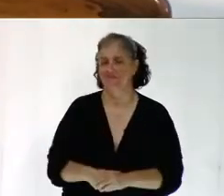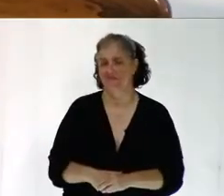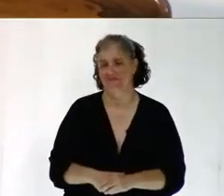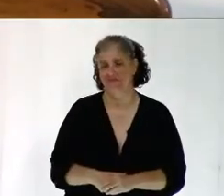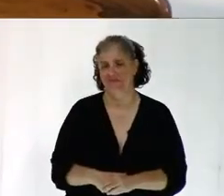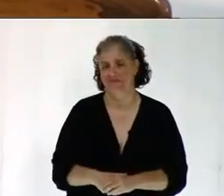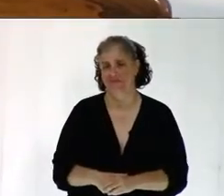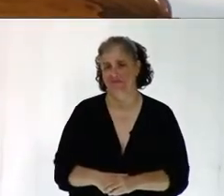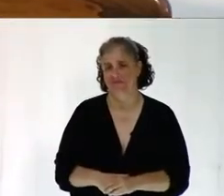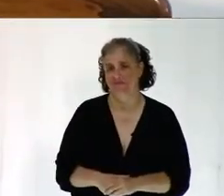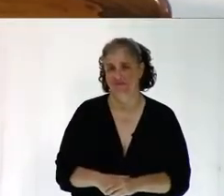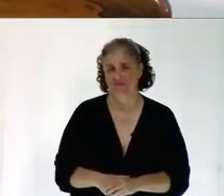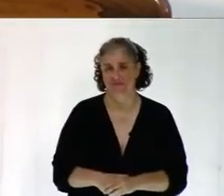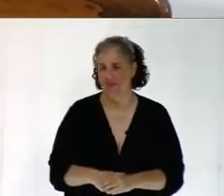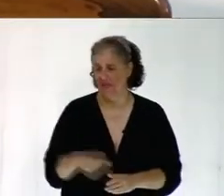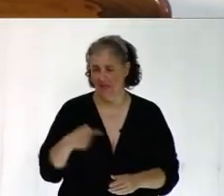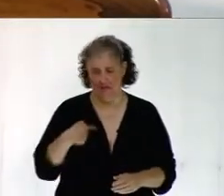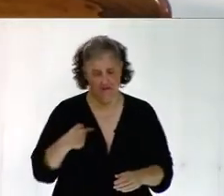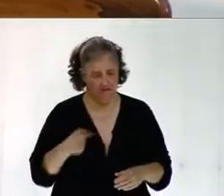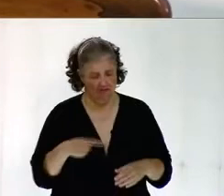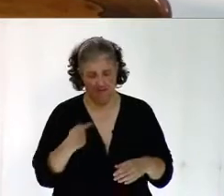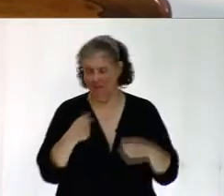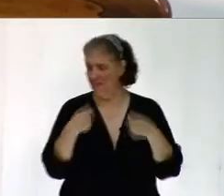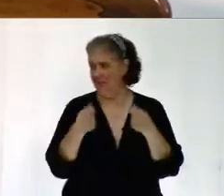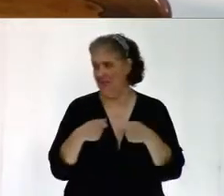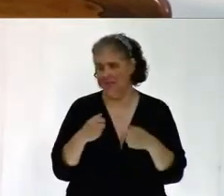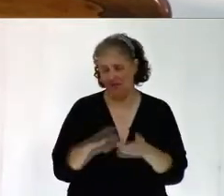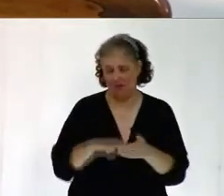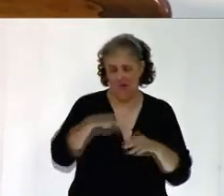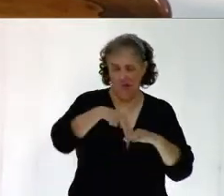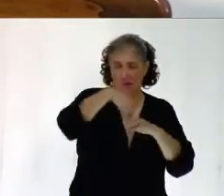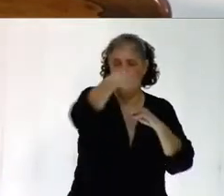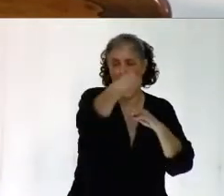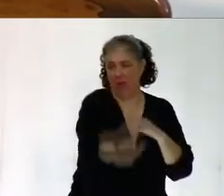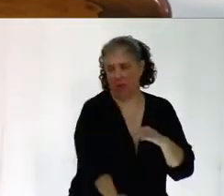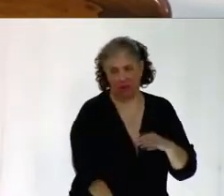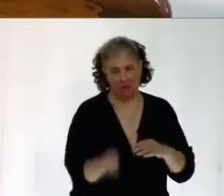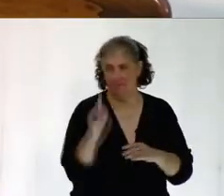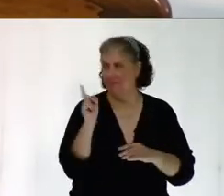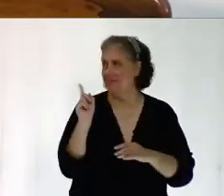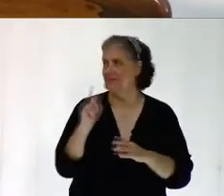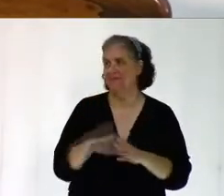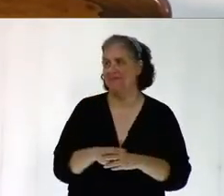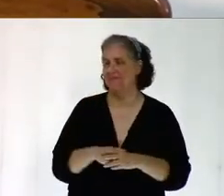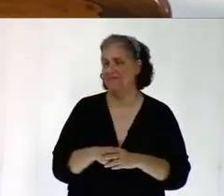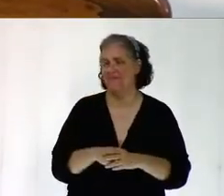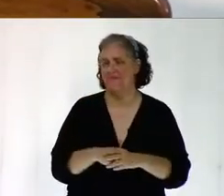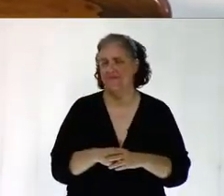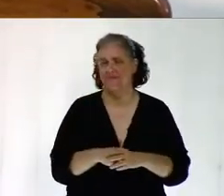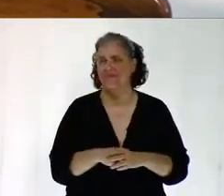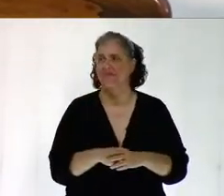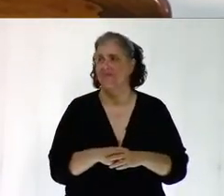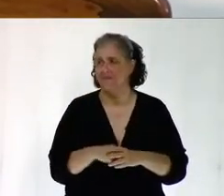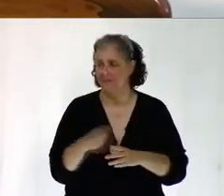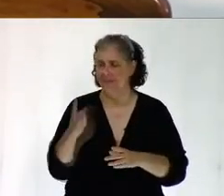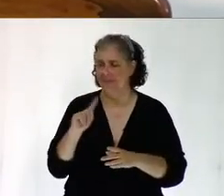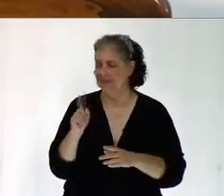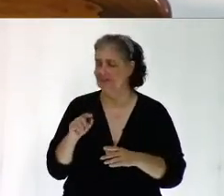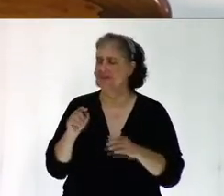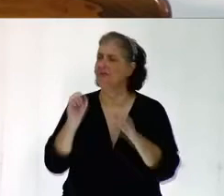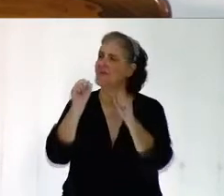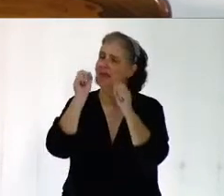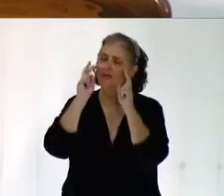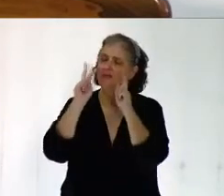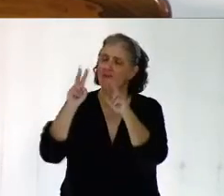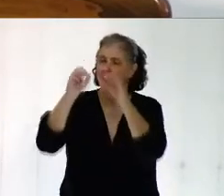pai eu não preciso me jogar do pináculo para provar nem o meu poder nem o poder dos anjos é poder